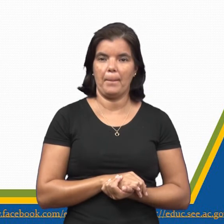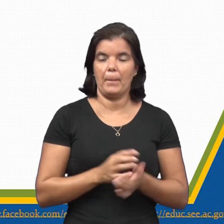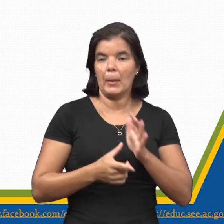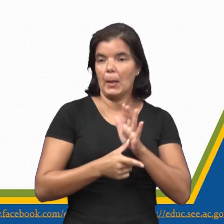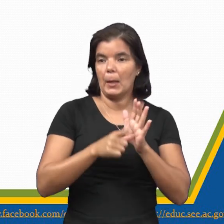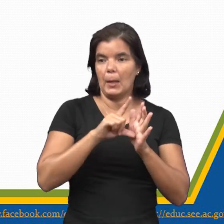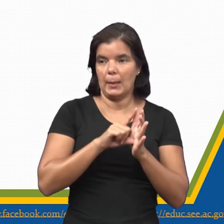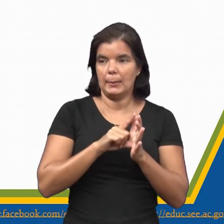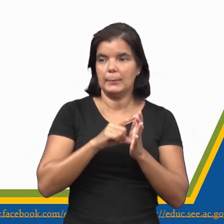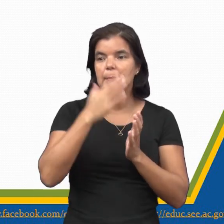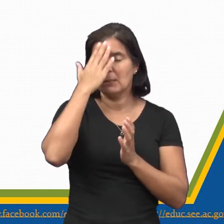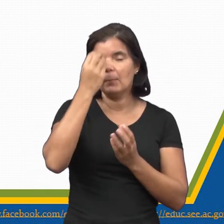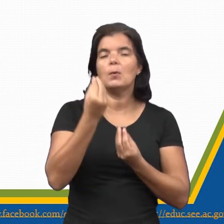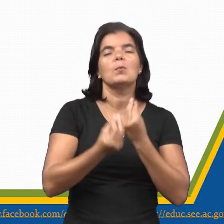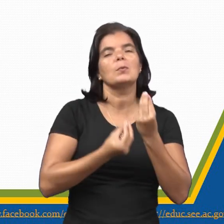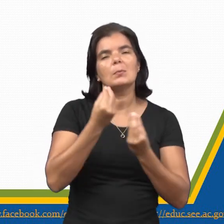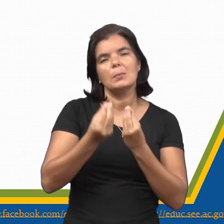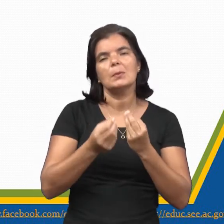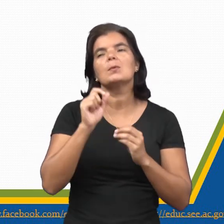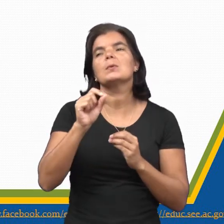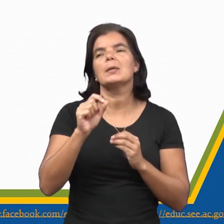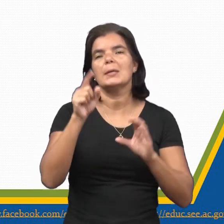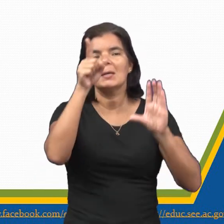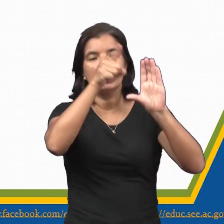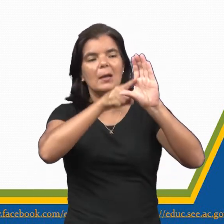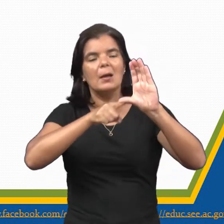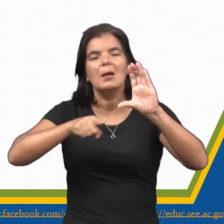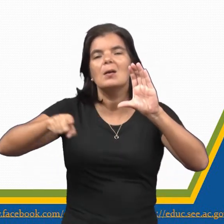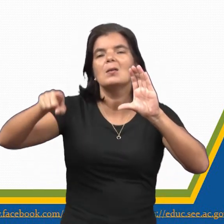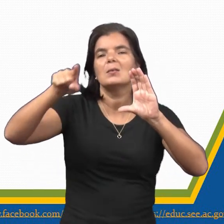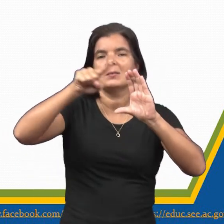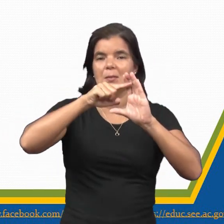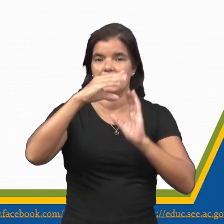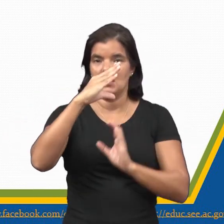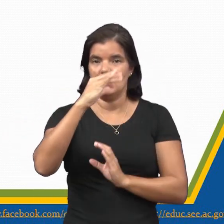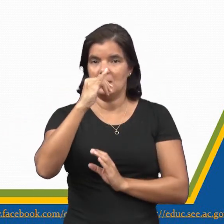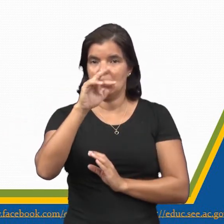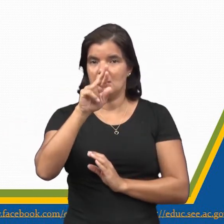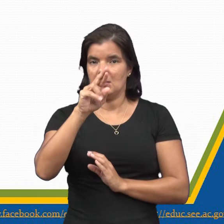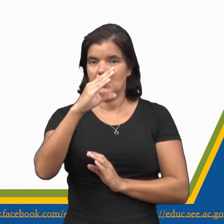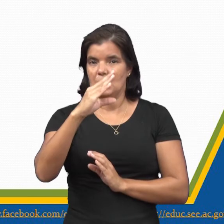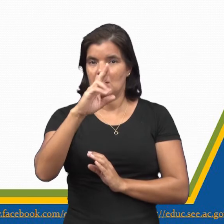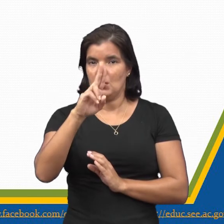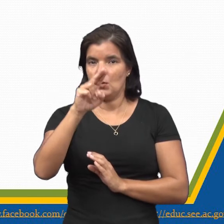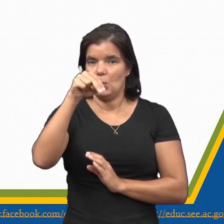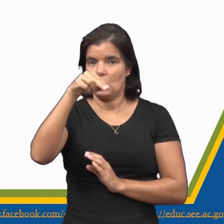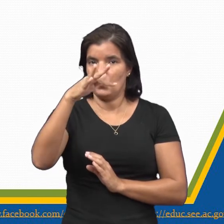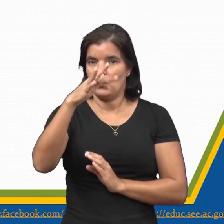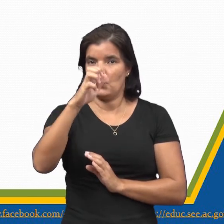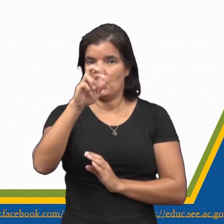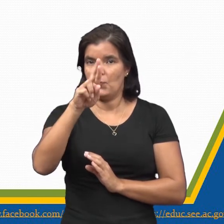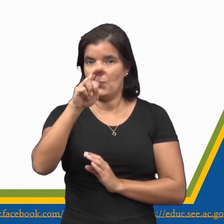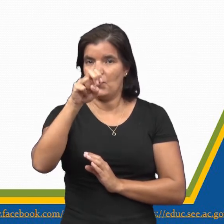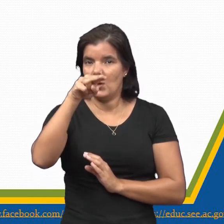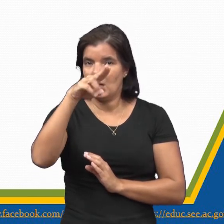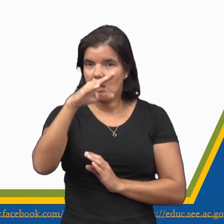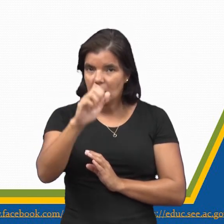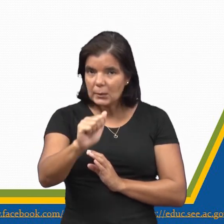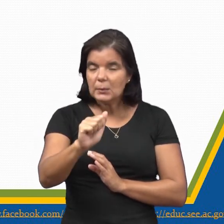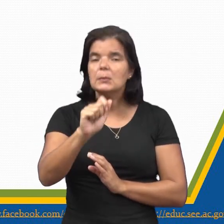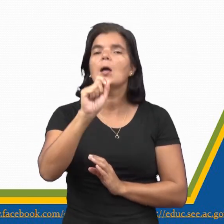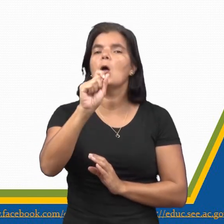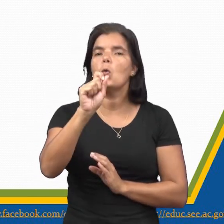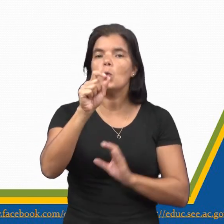Antes, a gente tem que saber o que é um círculo, né, gente? Uma circunferência. Uma circunferência é